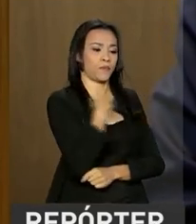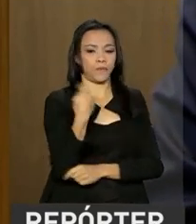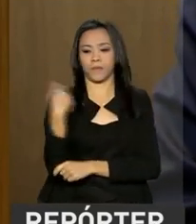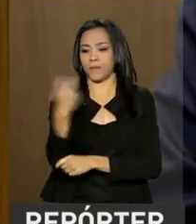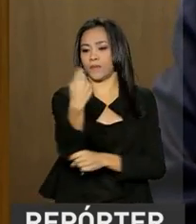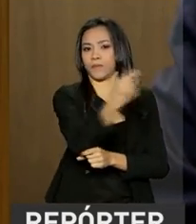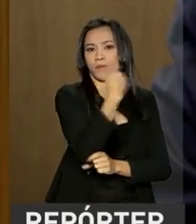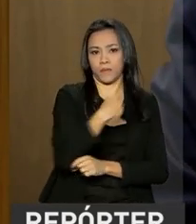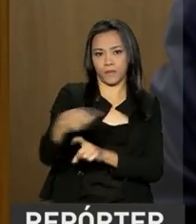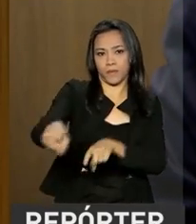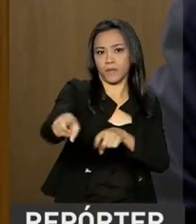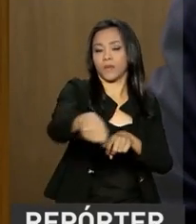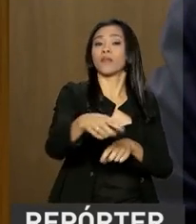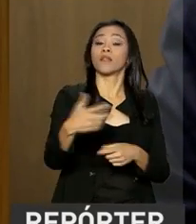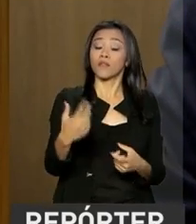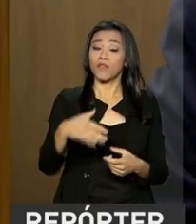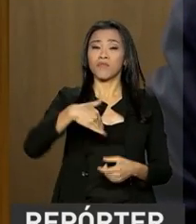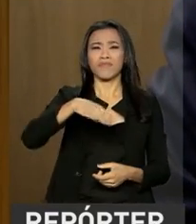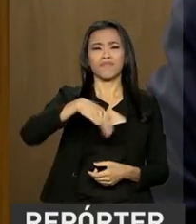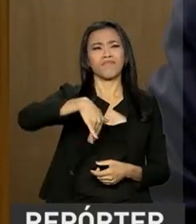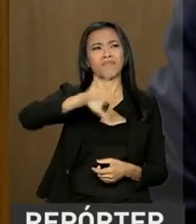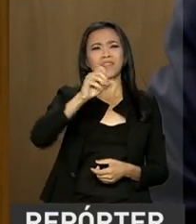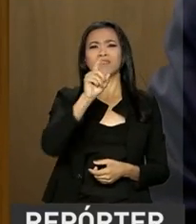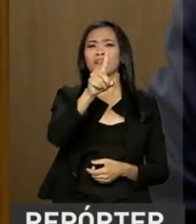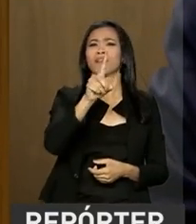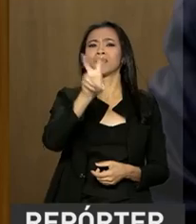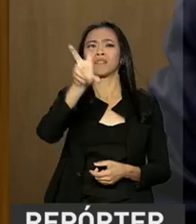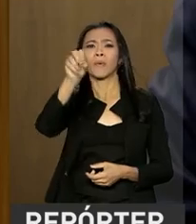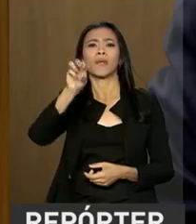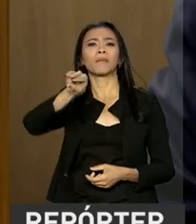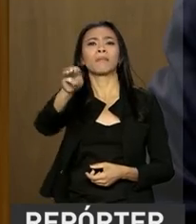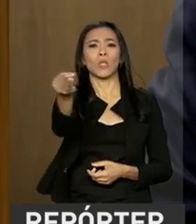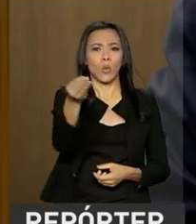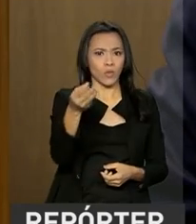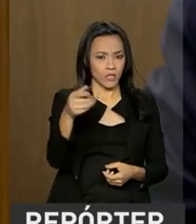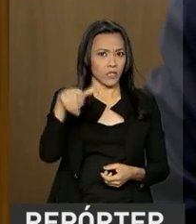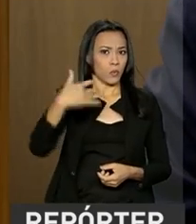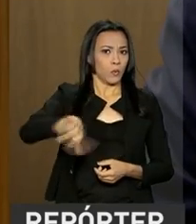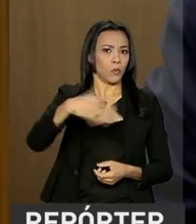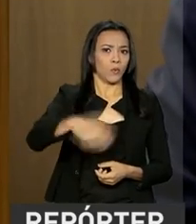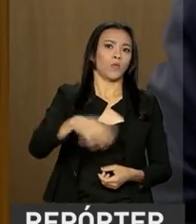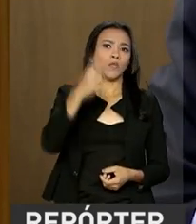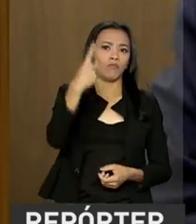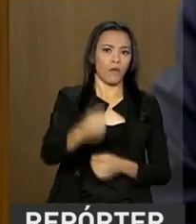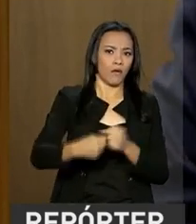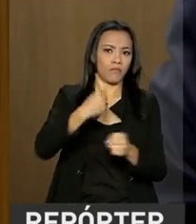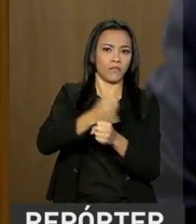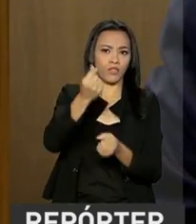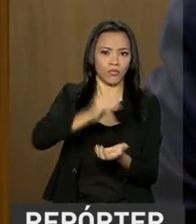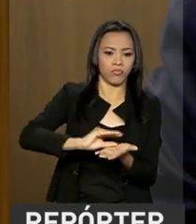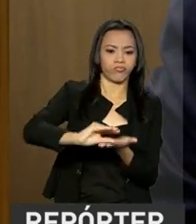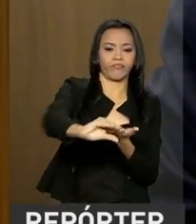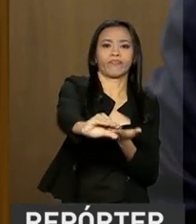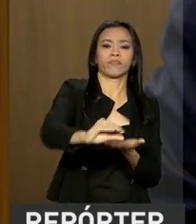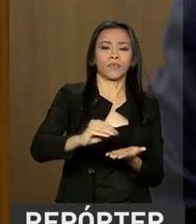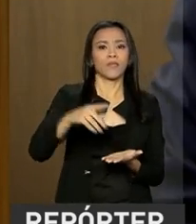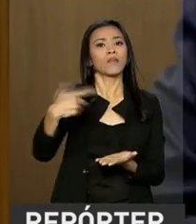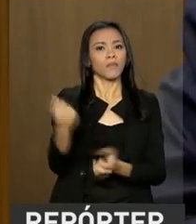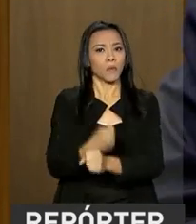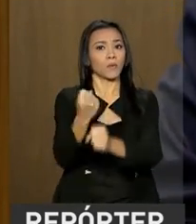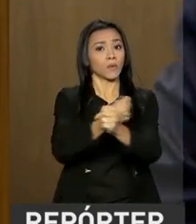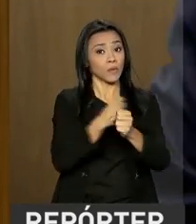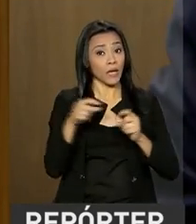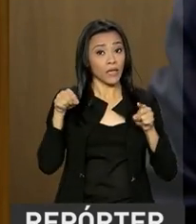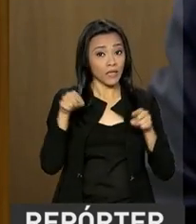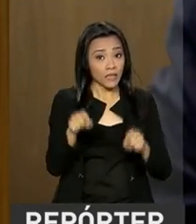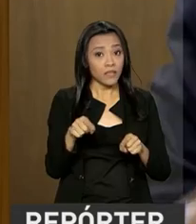esforço muito grande foram 750 milhões foi maior valor já colocado num ano só eh e o maior número de de cisternas previstas Isso